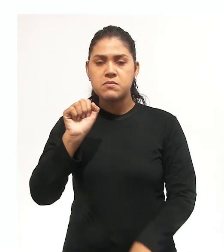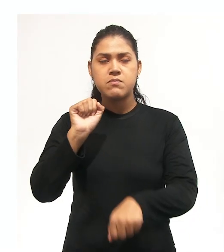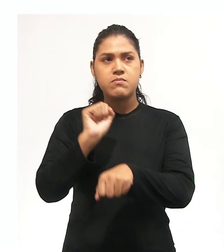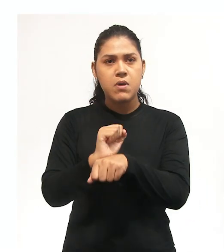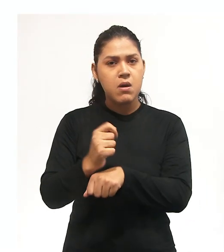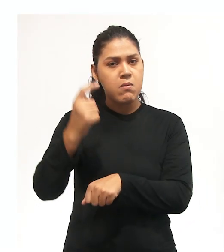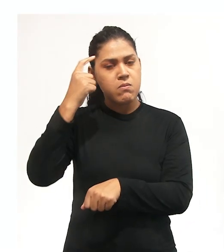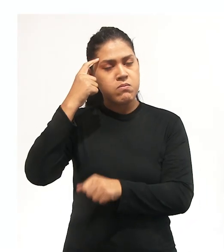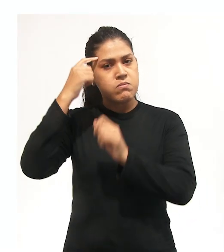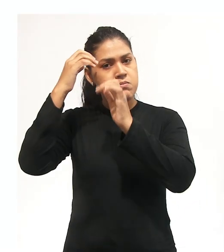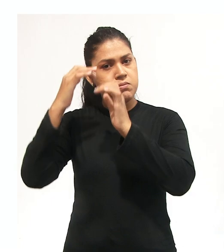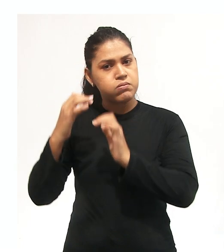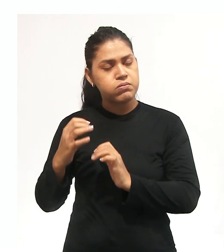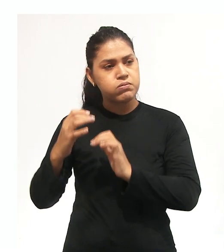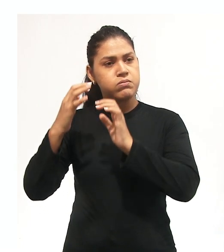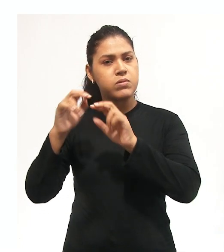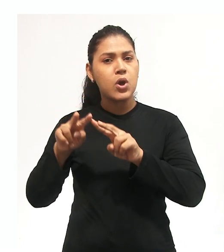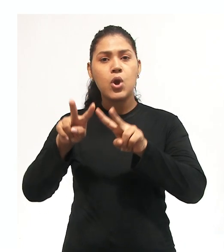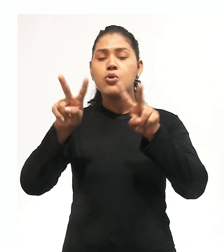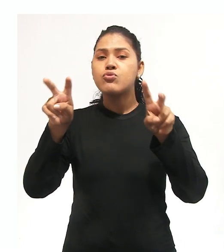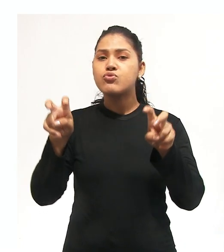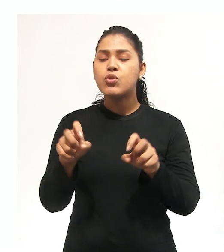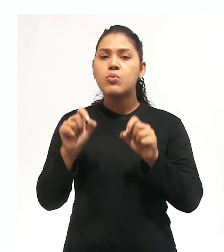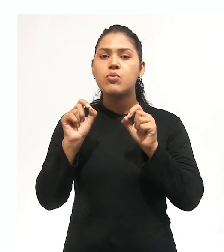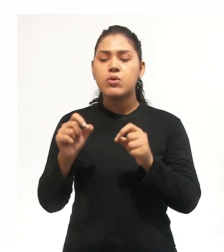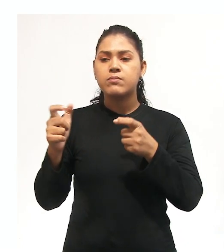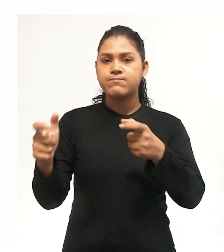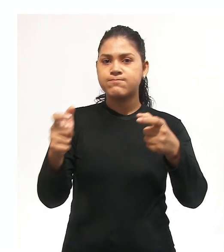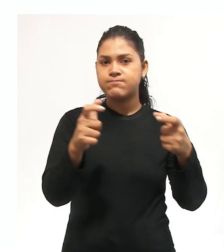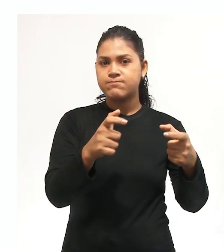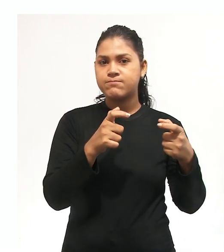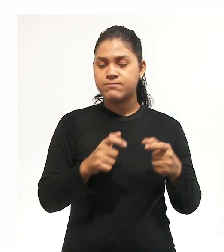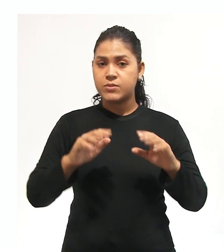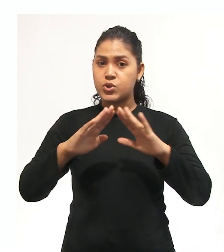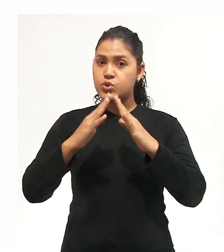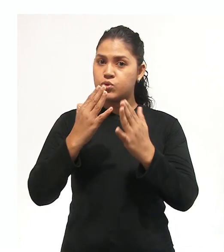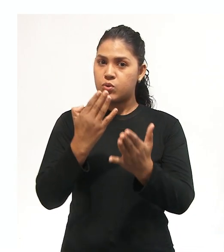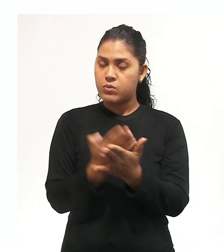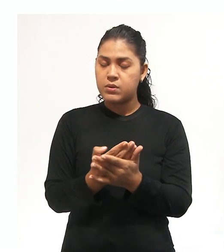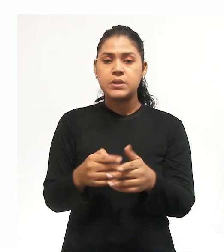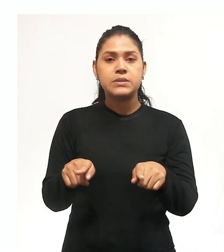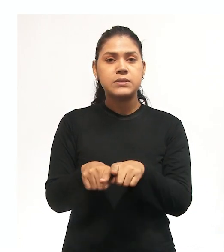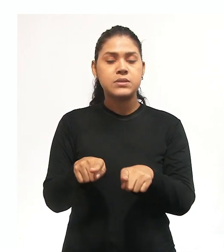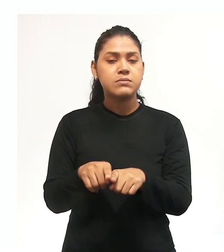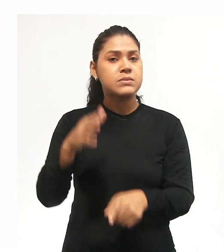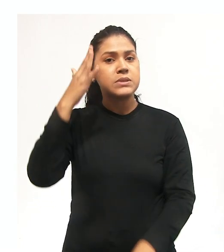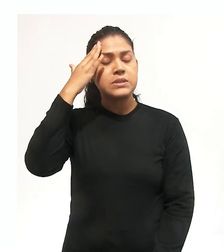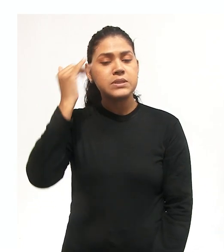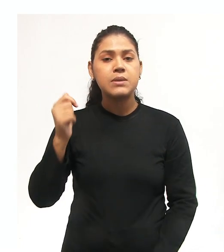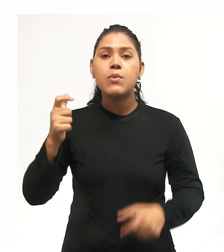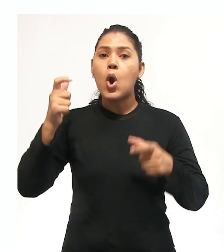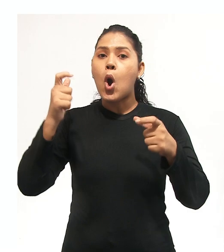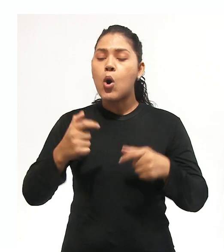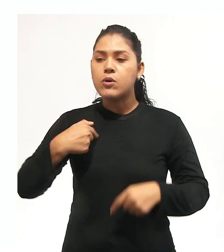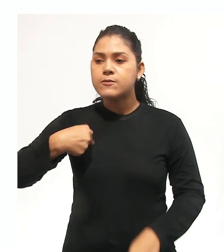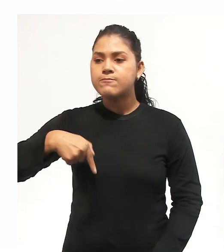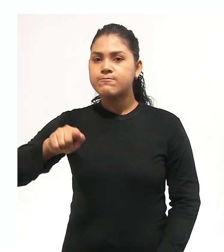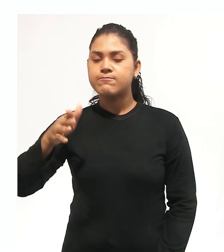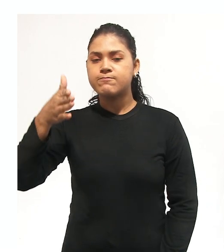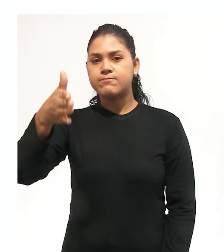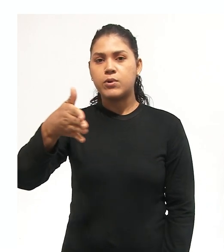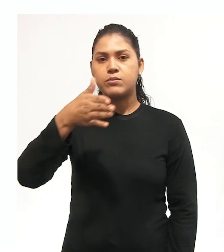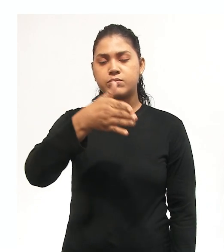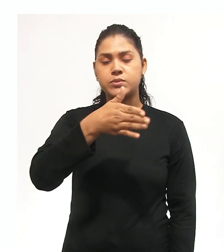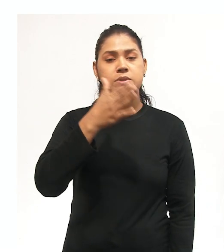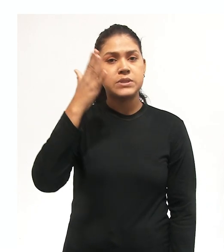do ambiente escolar, do seu ambiente de comunidade, dos ambientes que você frequenta, entenda